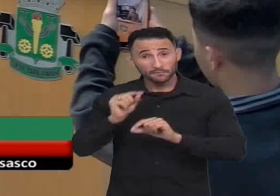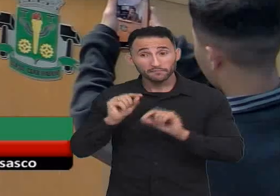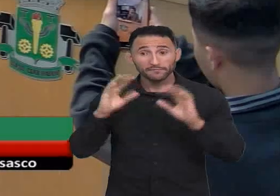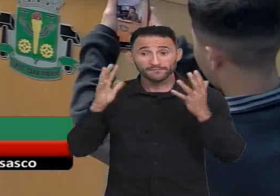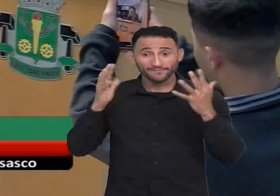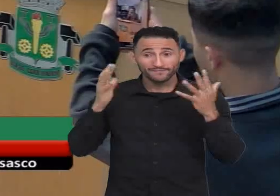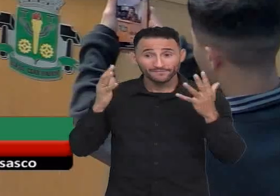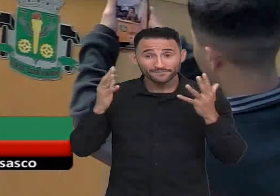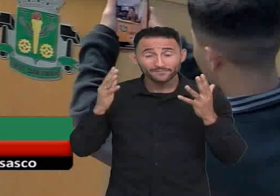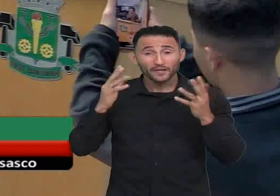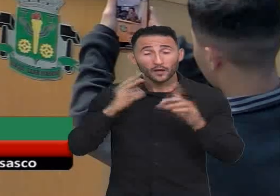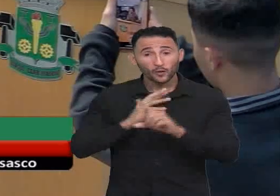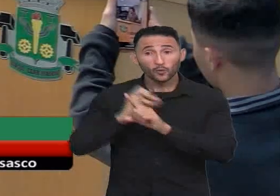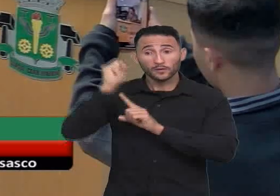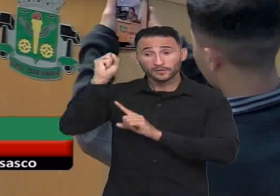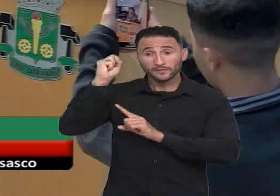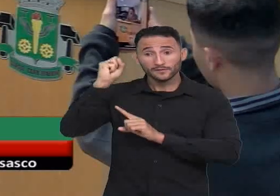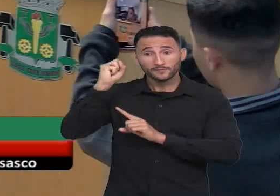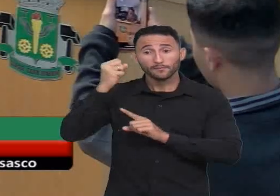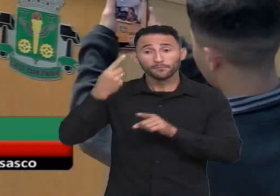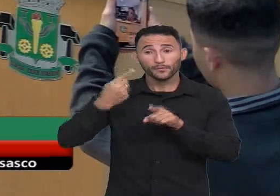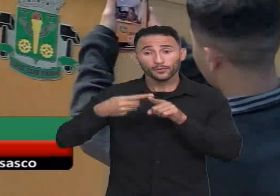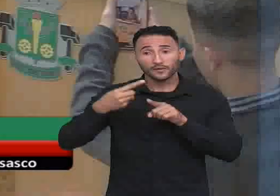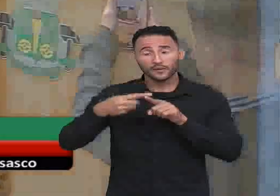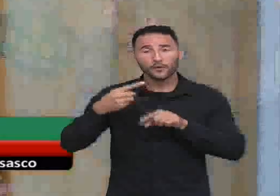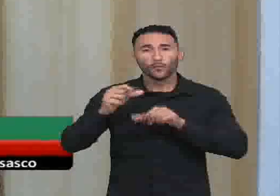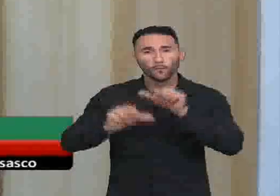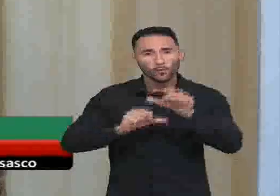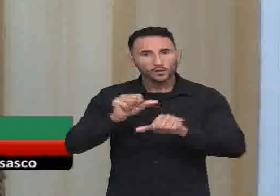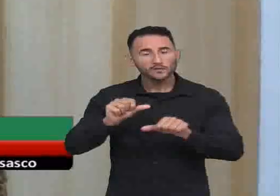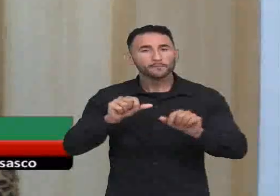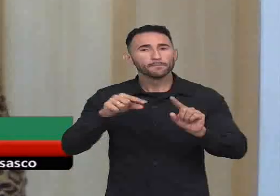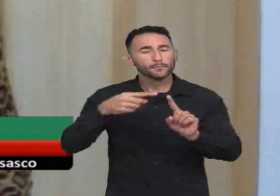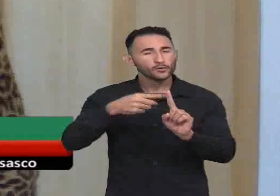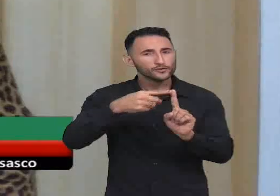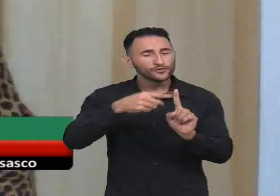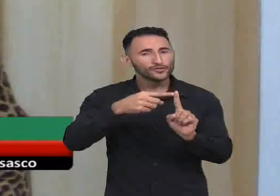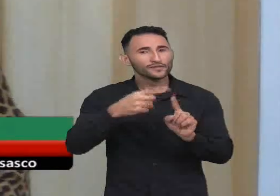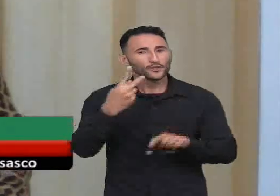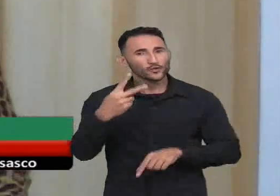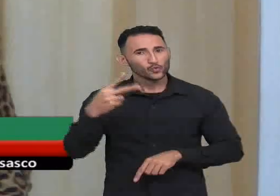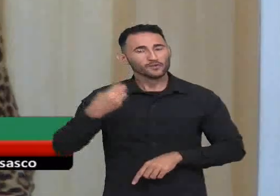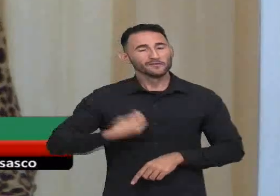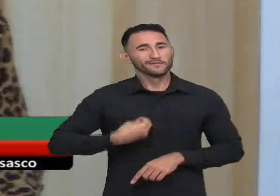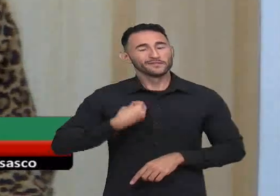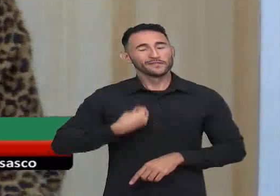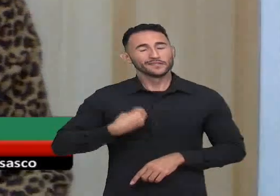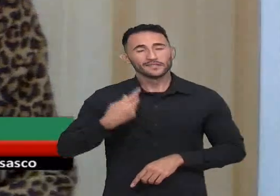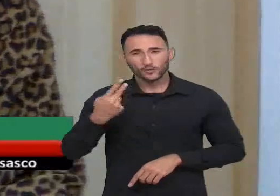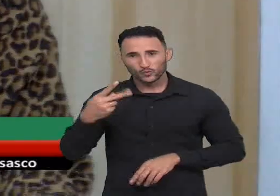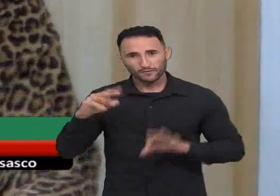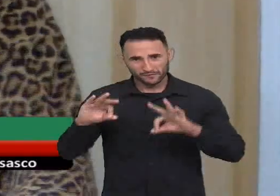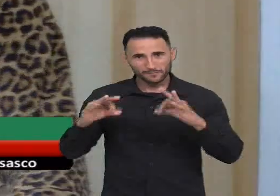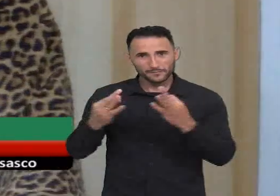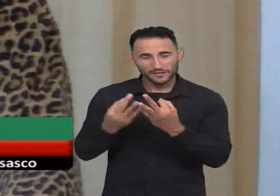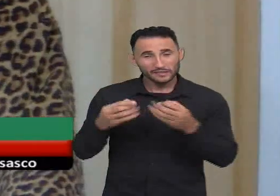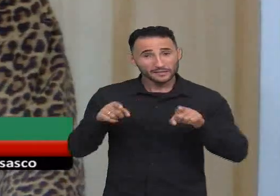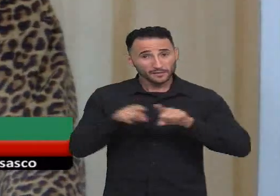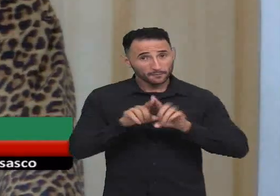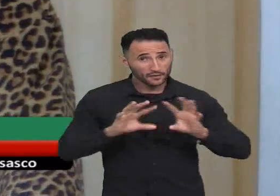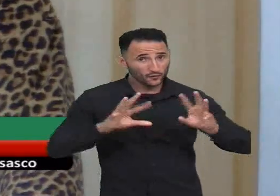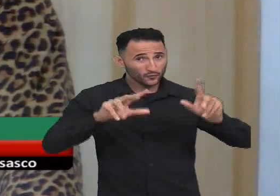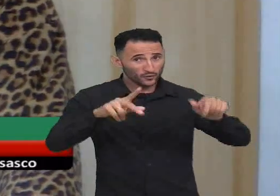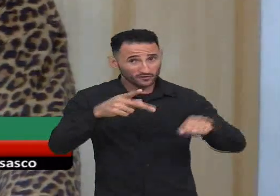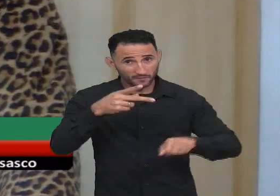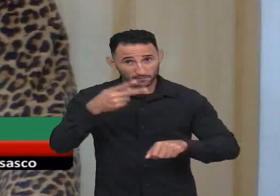pela conquista, porque eu acredito que tenha sido uma mudança positiva, né, na sua vida, para a sua família e para todos, né, do